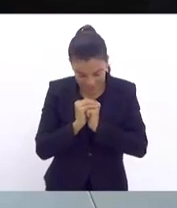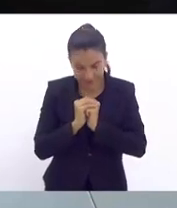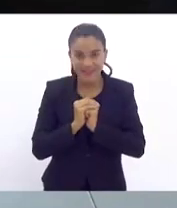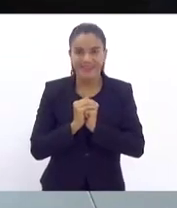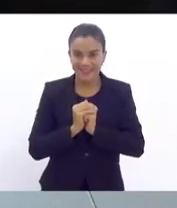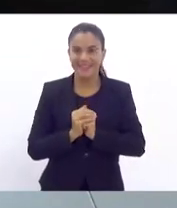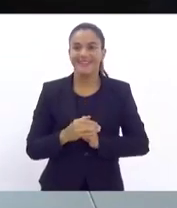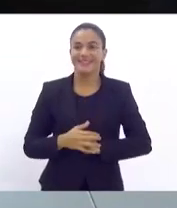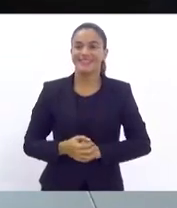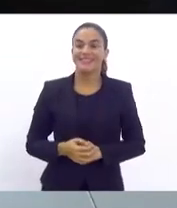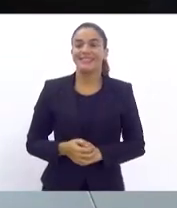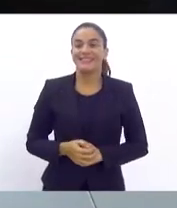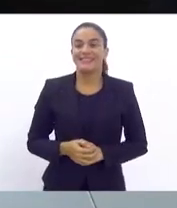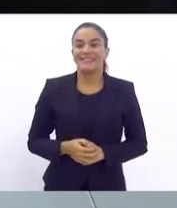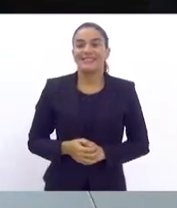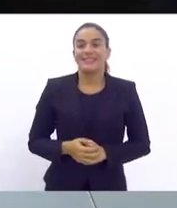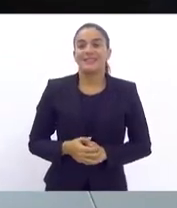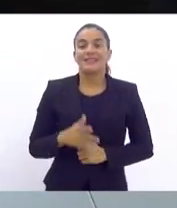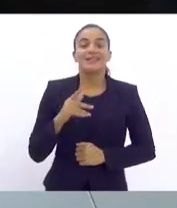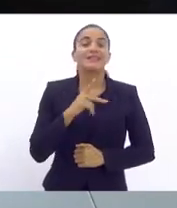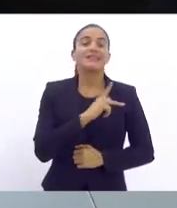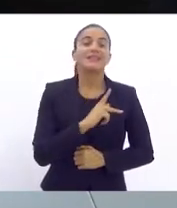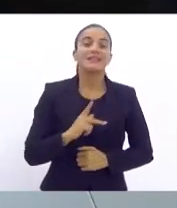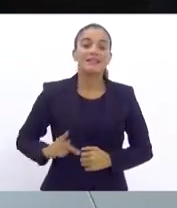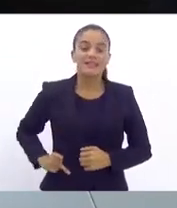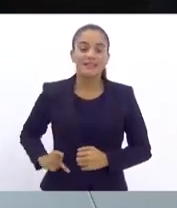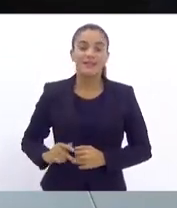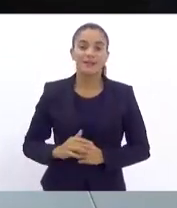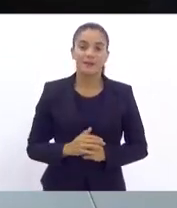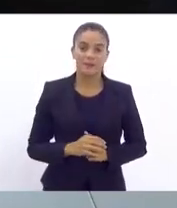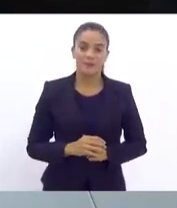mas é o seguinte